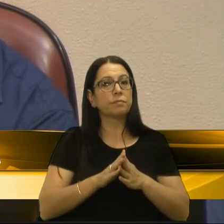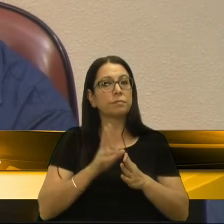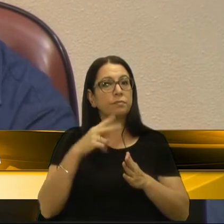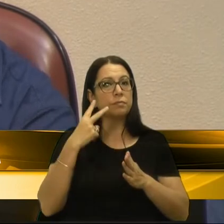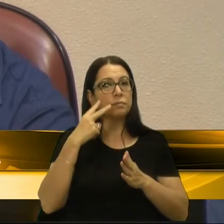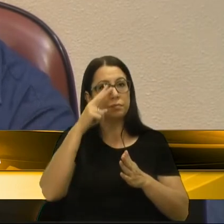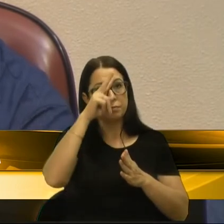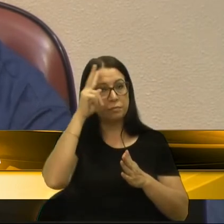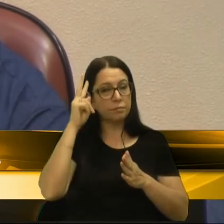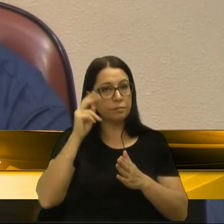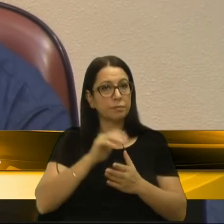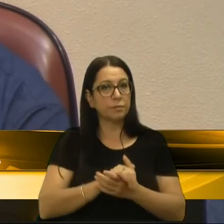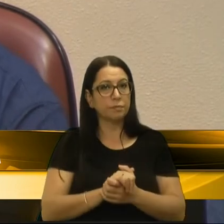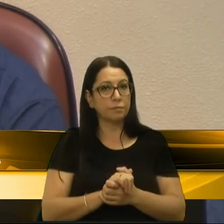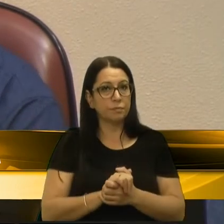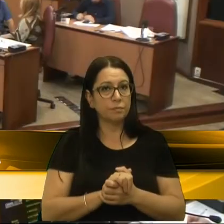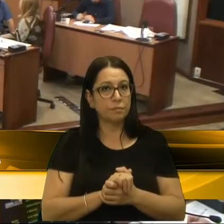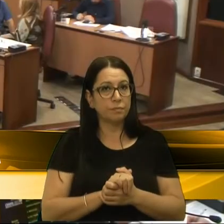vereador.